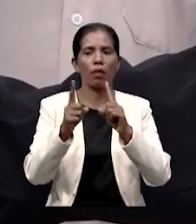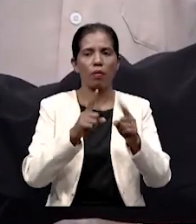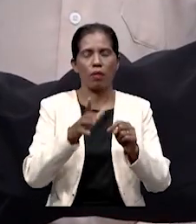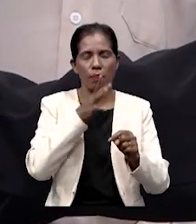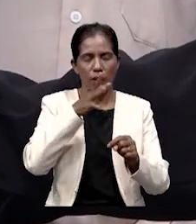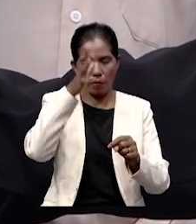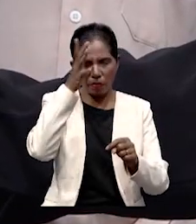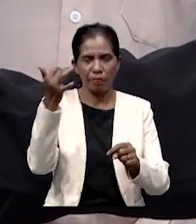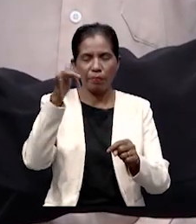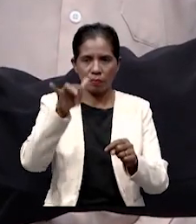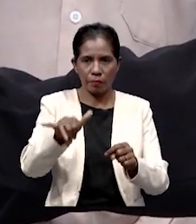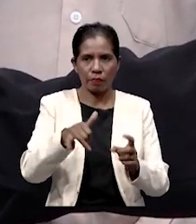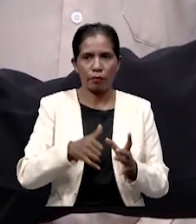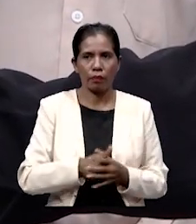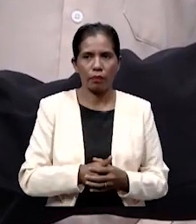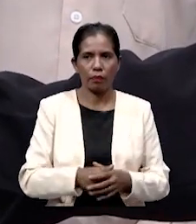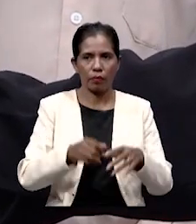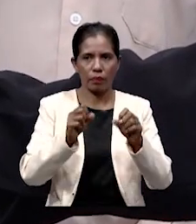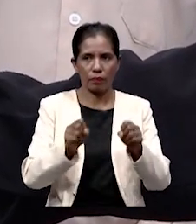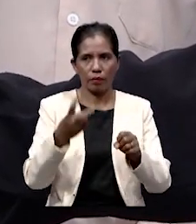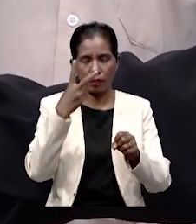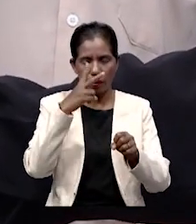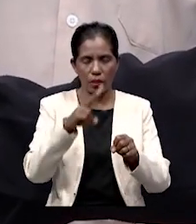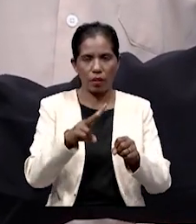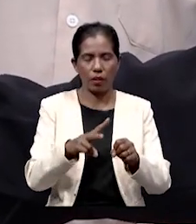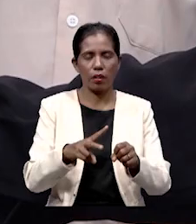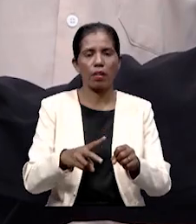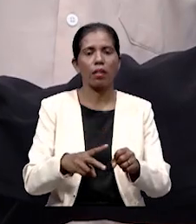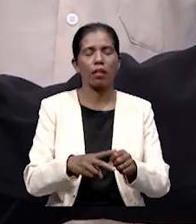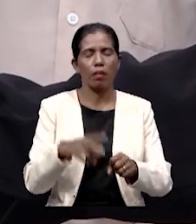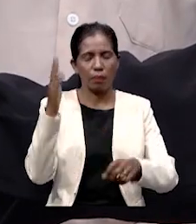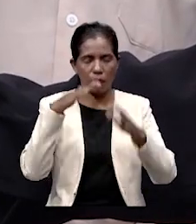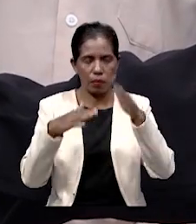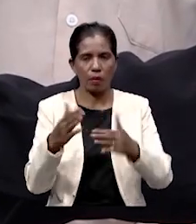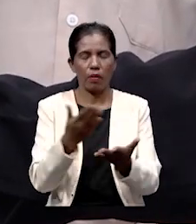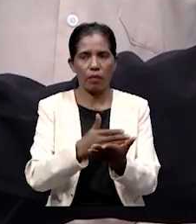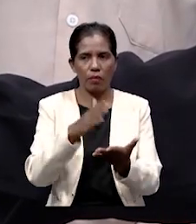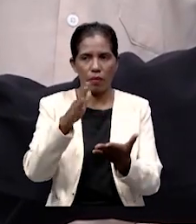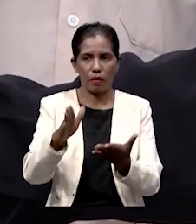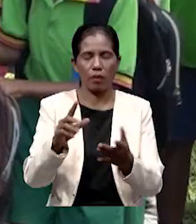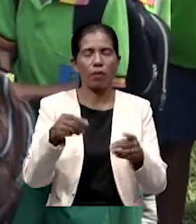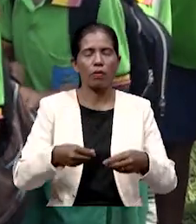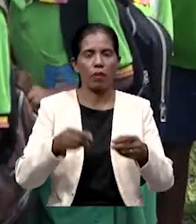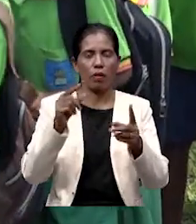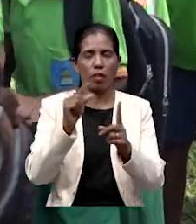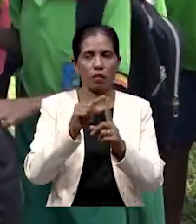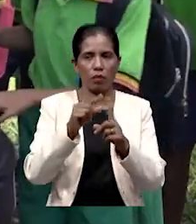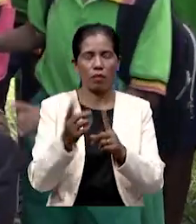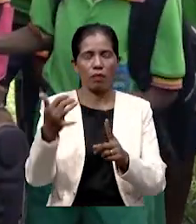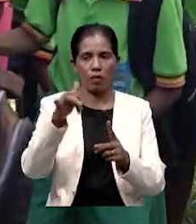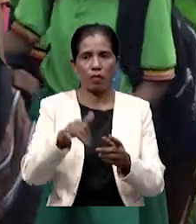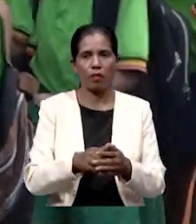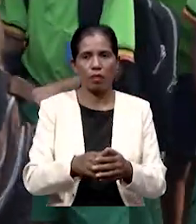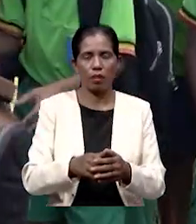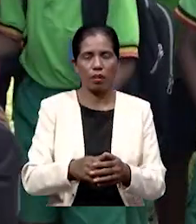Sira, aluno Sira, o dihare sirnia situação, ao mesmo tempo, mas fahe, tolhe a forma para Sira. Diretor de Educação